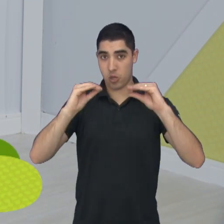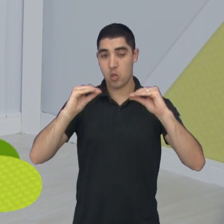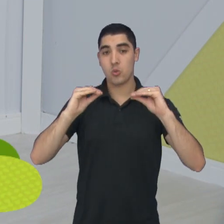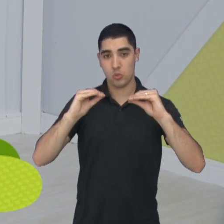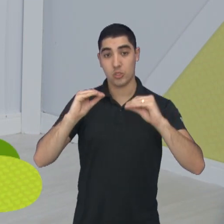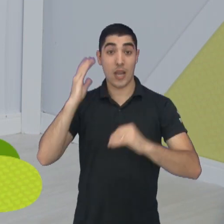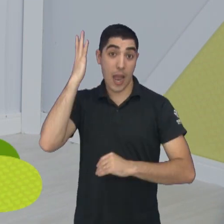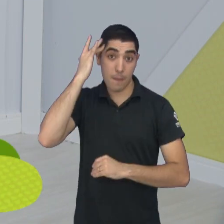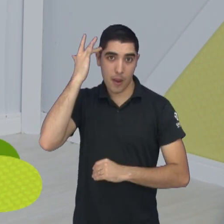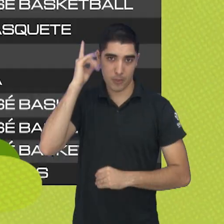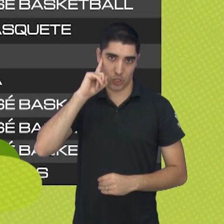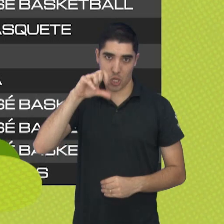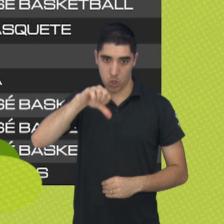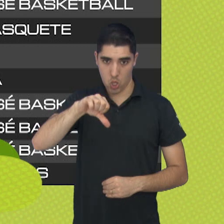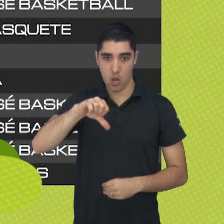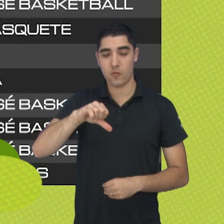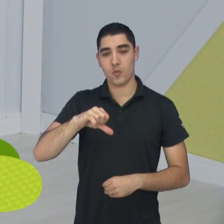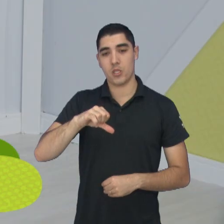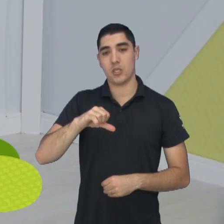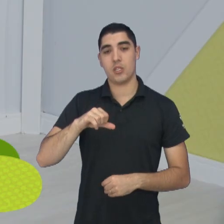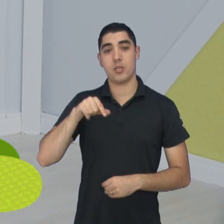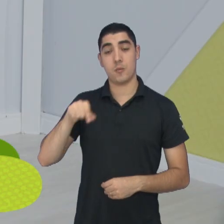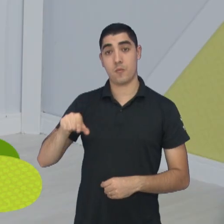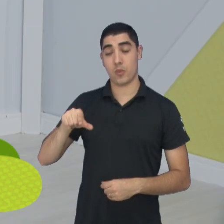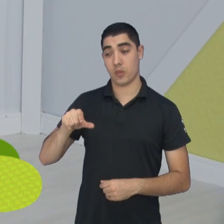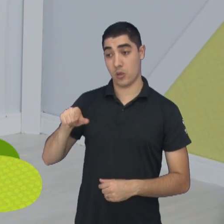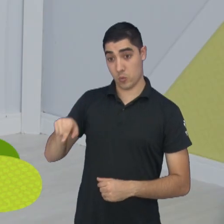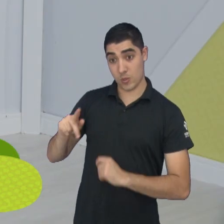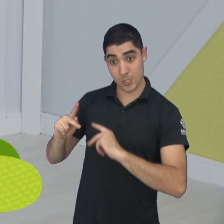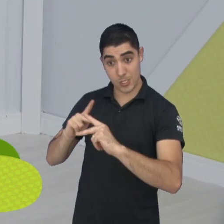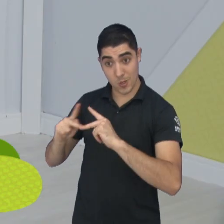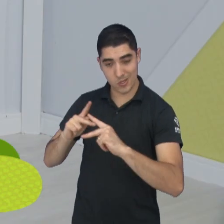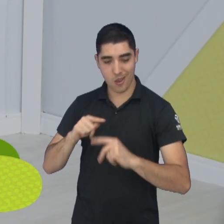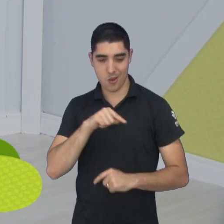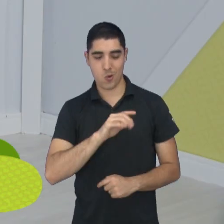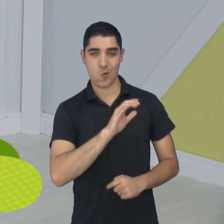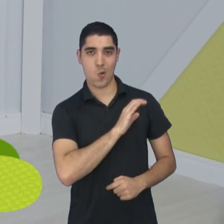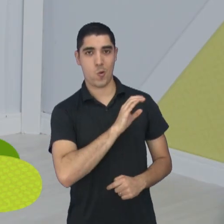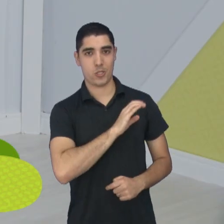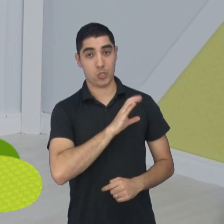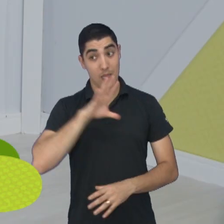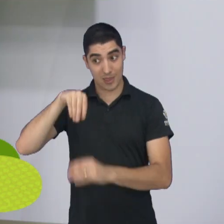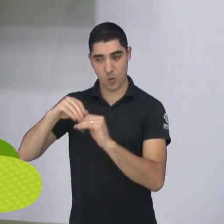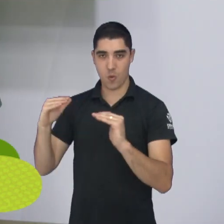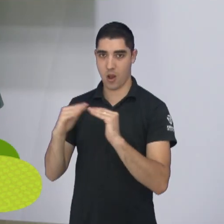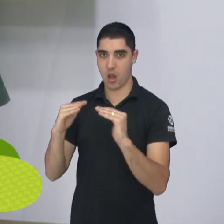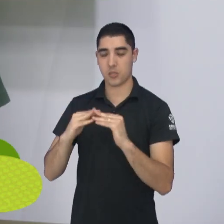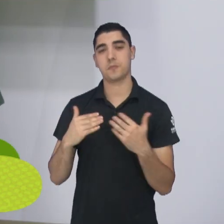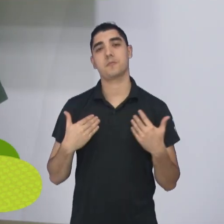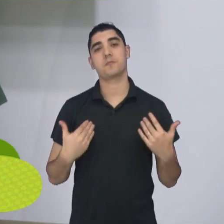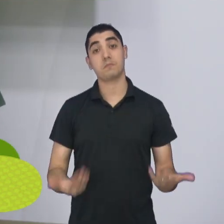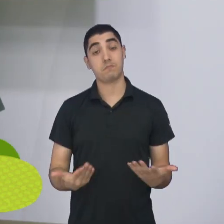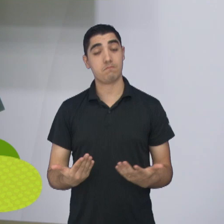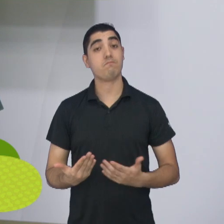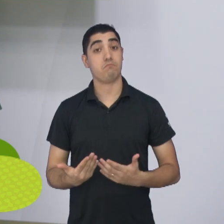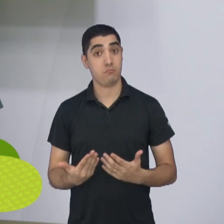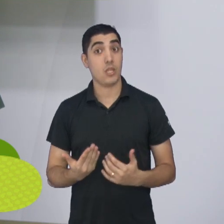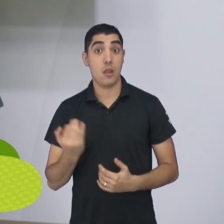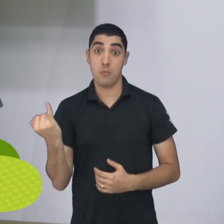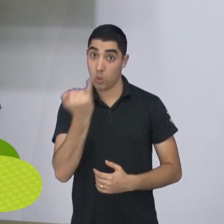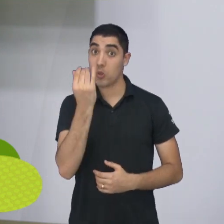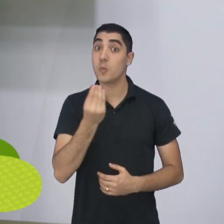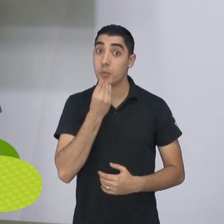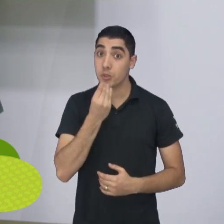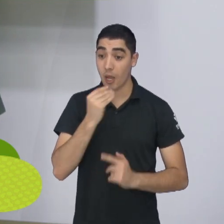conhecido como amanhã também, né? 20 horas, o Corinthians agora aqui em São José dos Campos. Brunão. Mais uma boa chance aí para o São